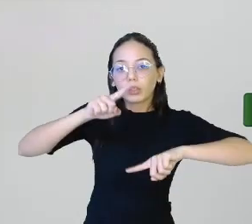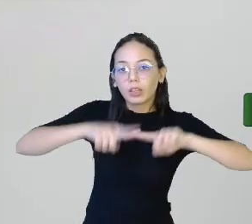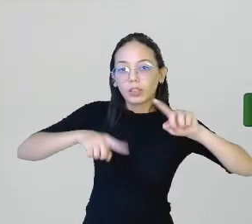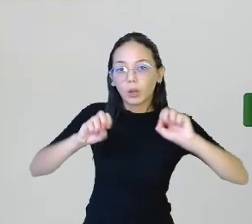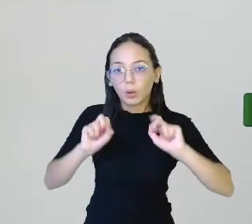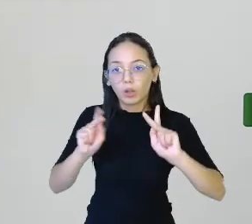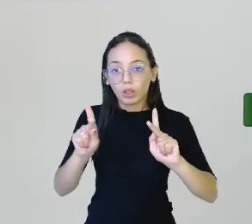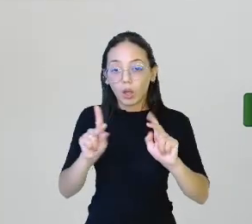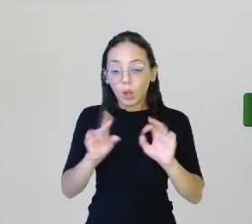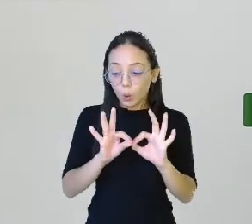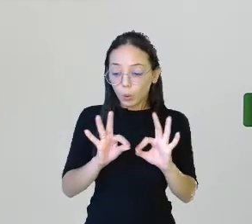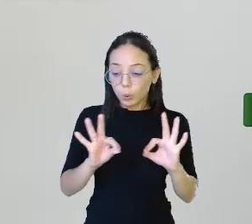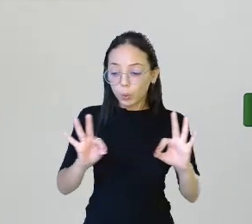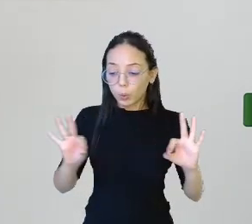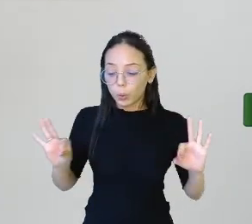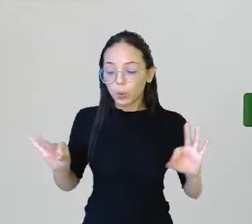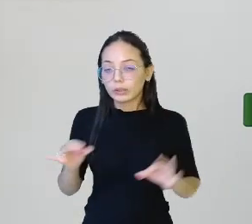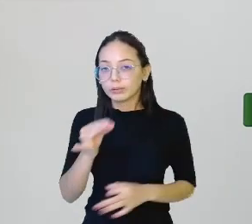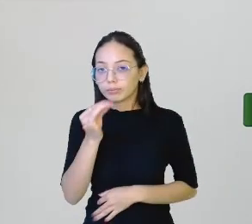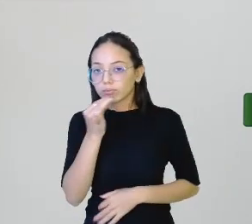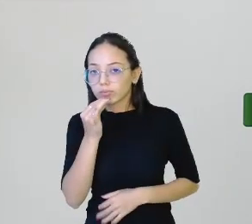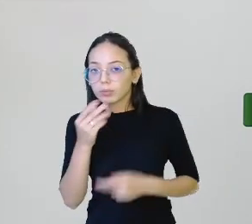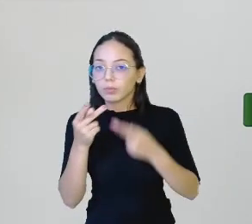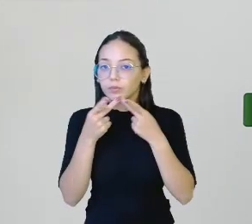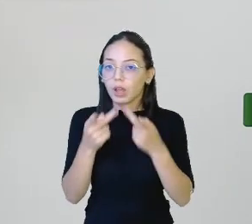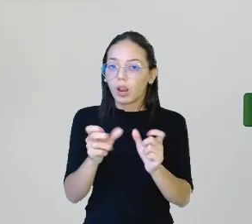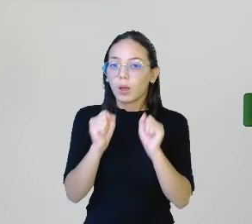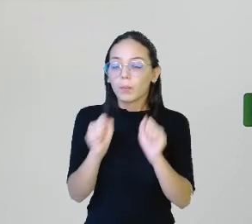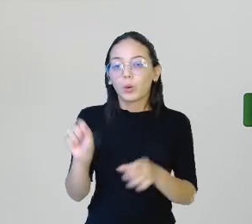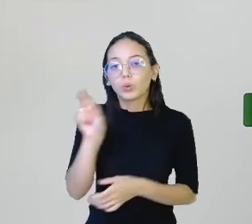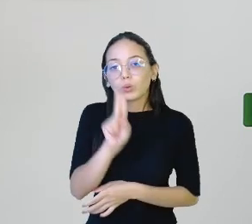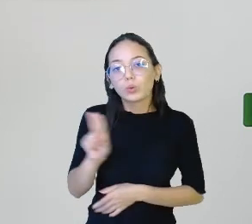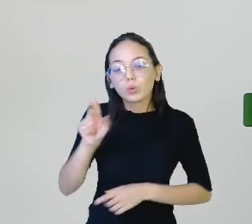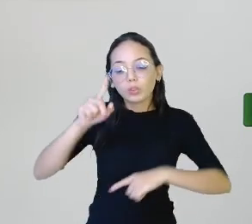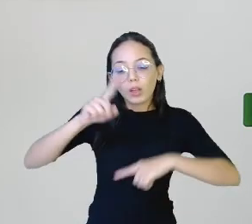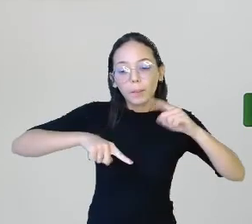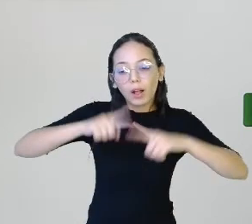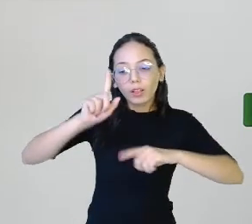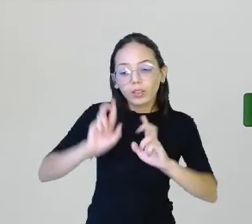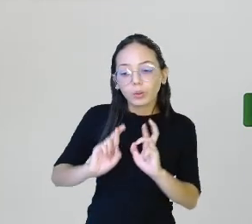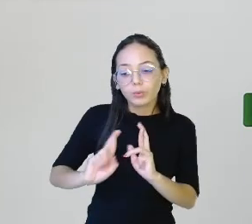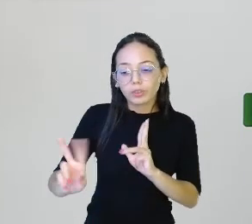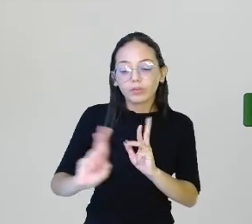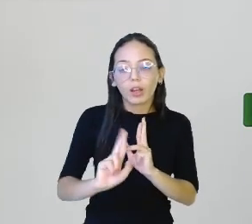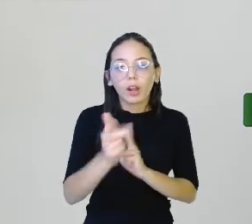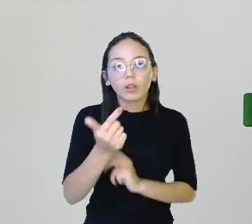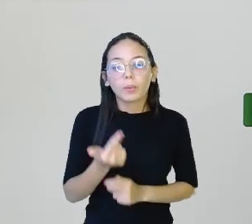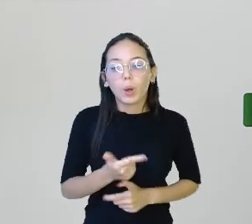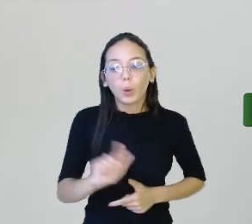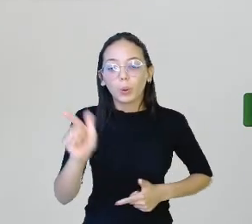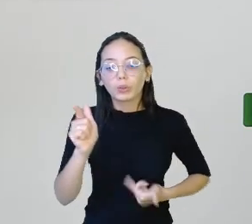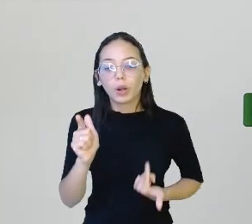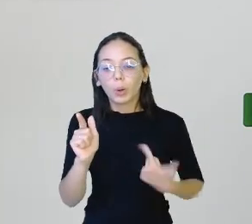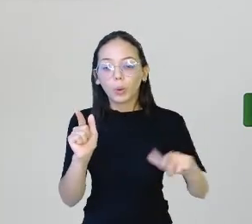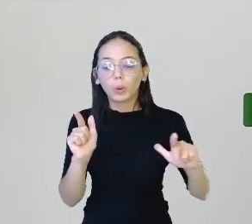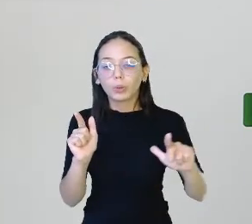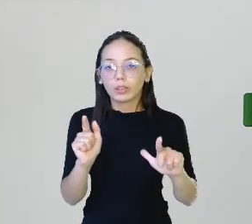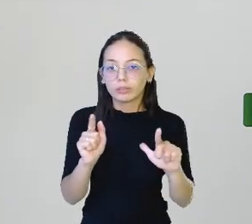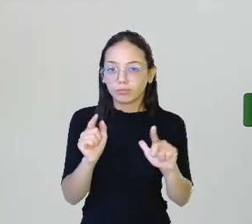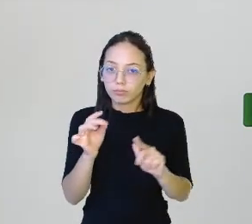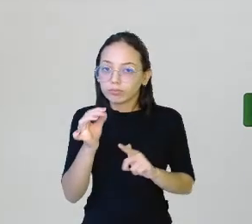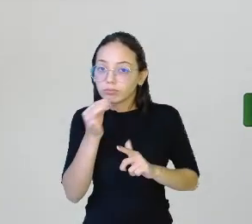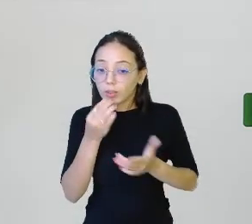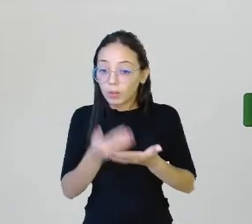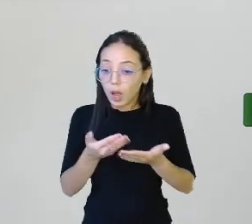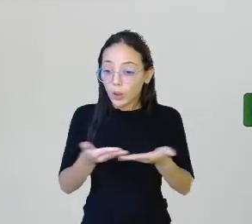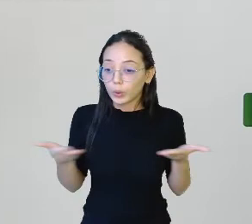instrumentos maiores, como eu tinha dito. Eu posso utilizar instrumentos diferentes para outras medidas. No caso da nossa